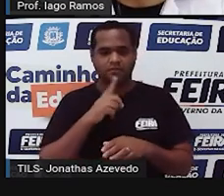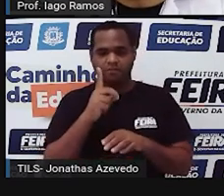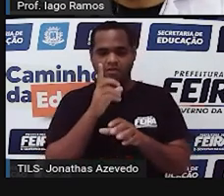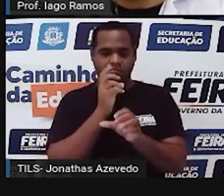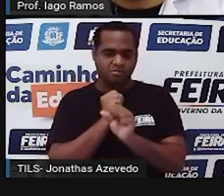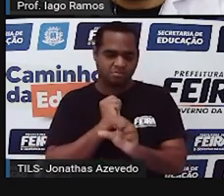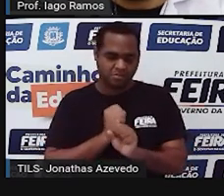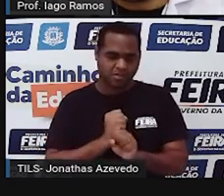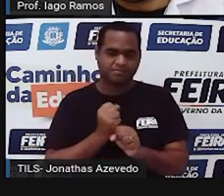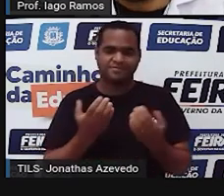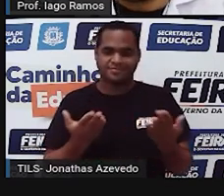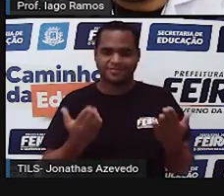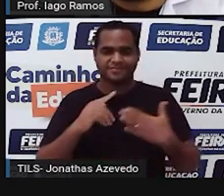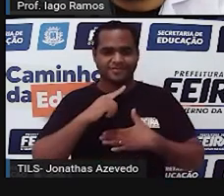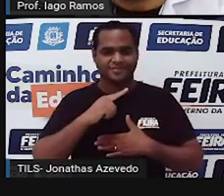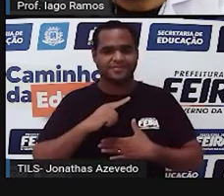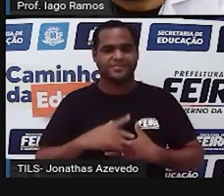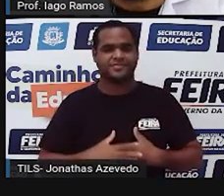certo